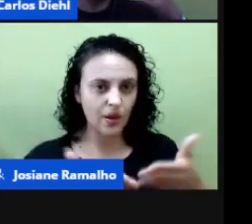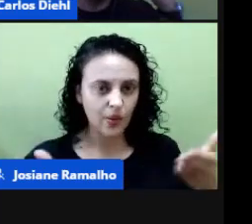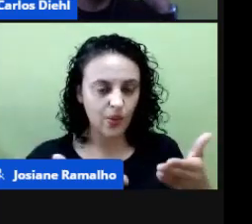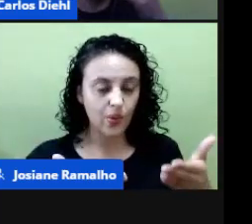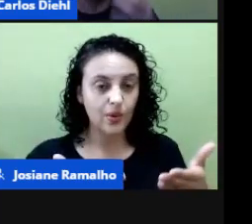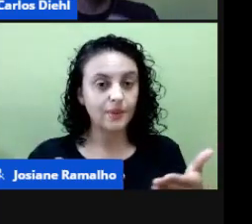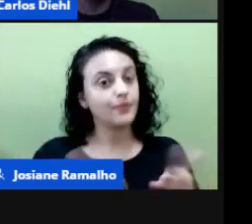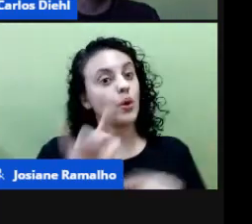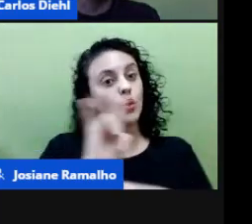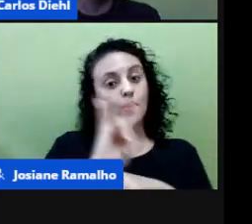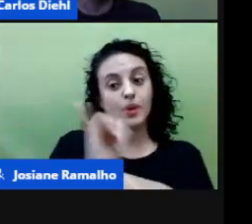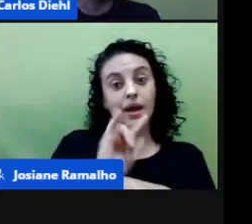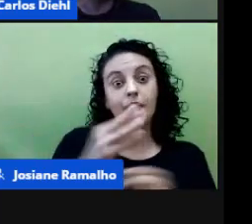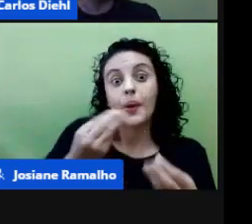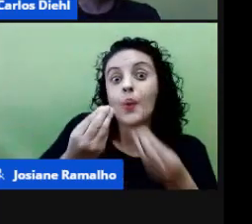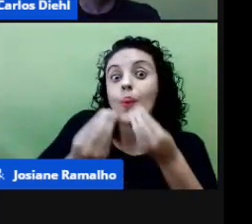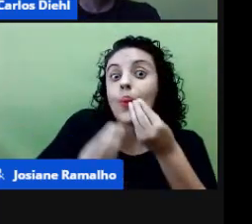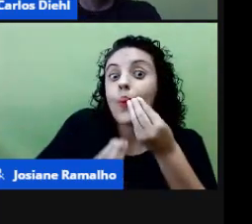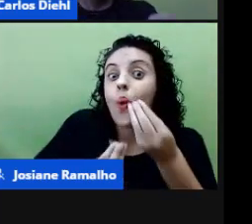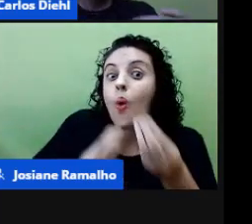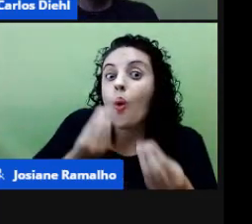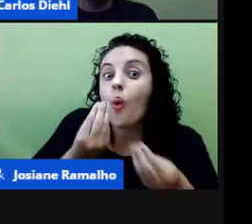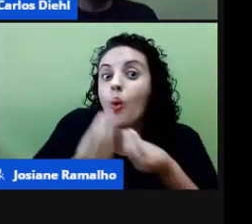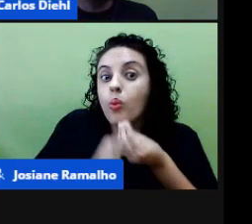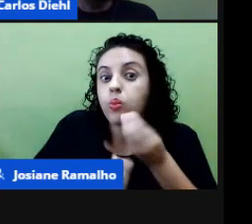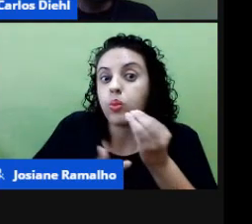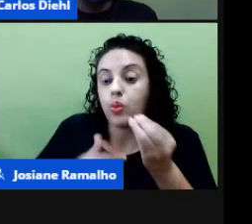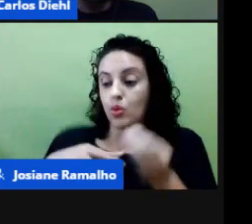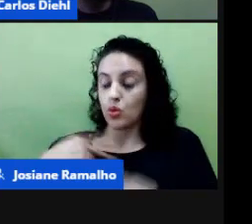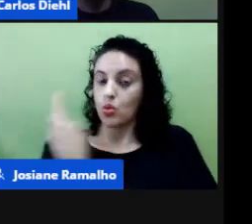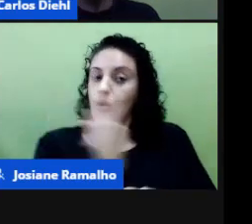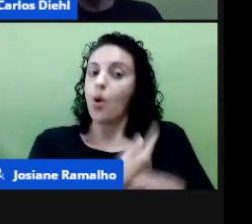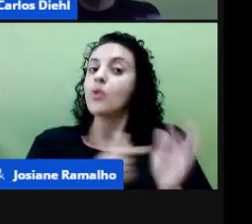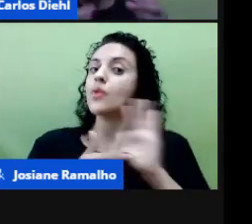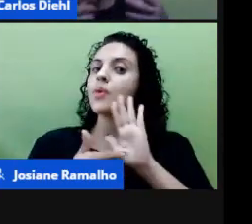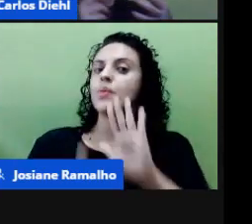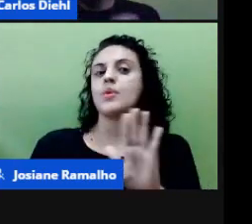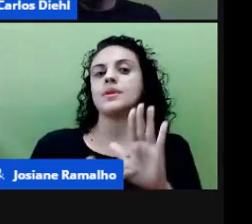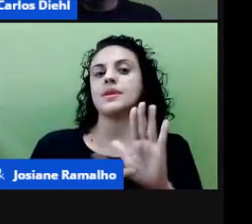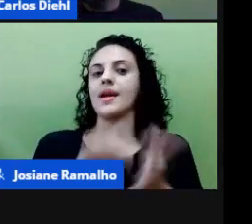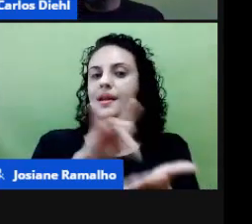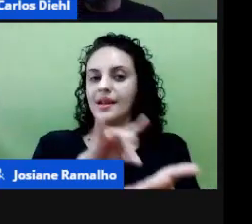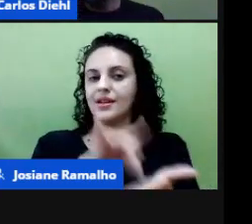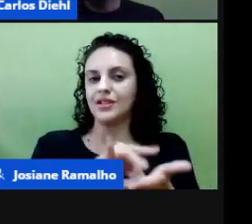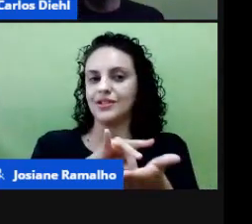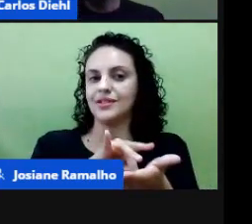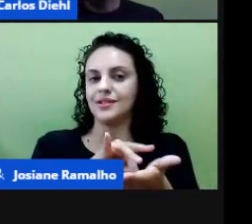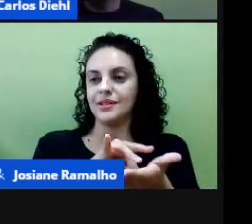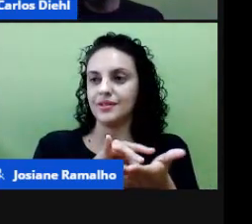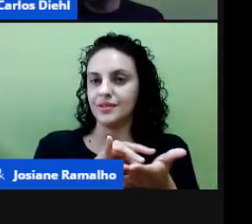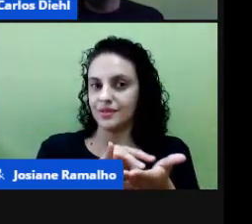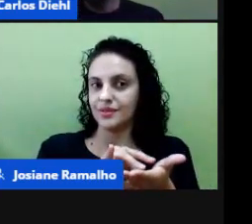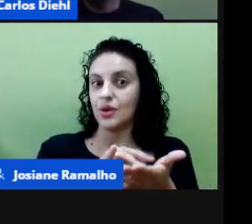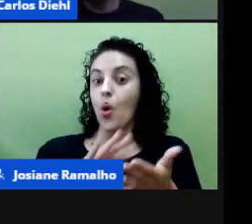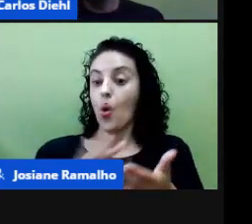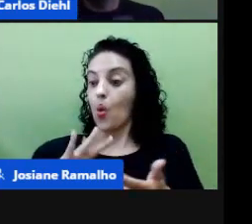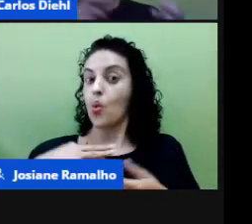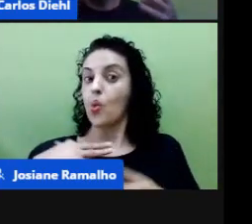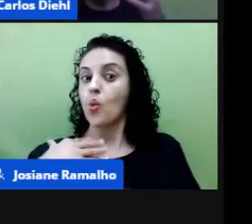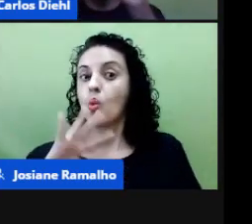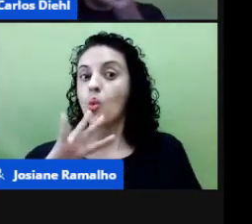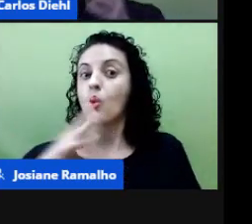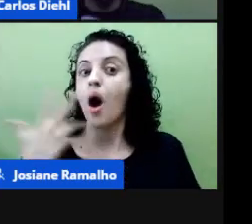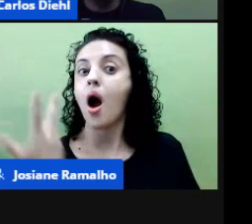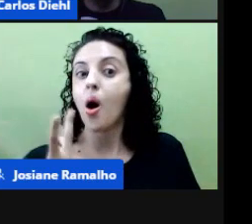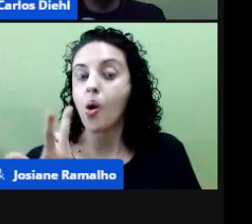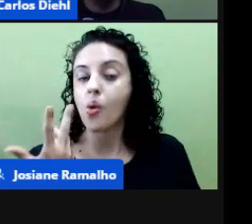contar, a abordagem como a gente vai contar aquele fato da realidade. É o ponto de vista que a gente vai trabalhar isso, é